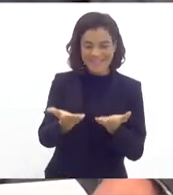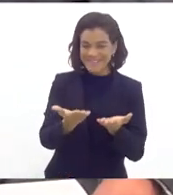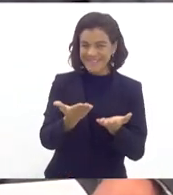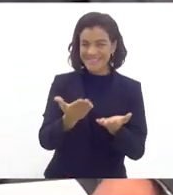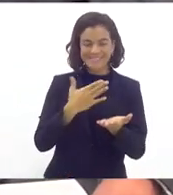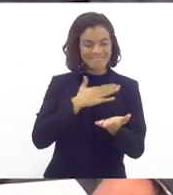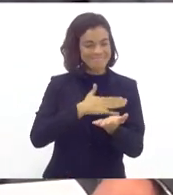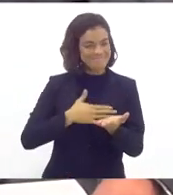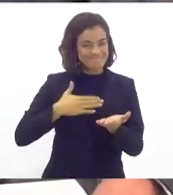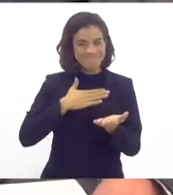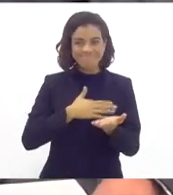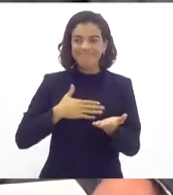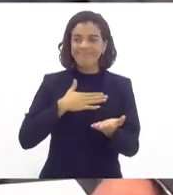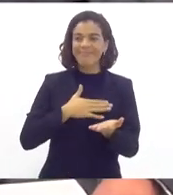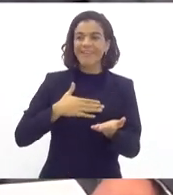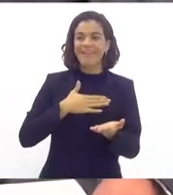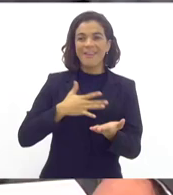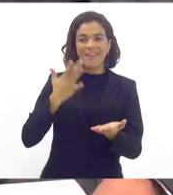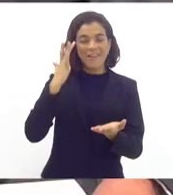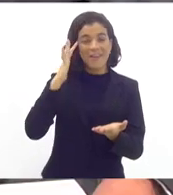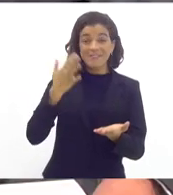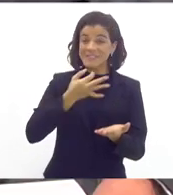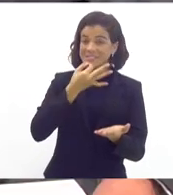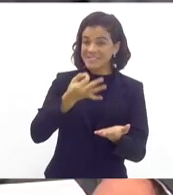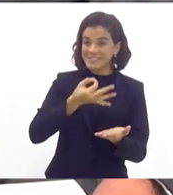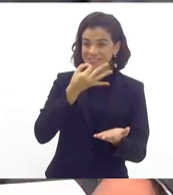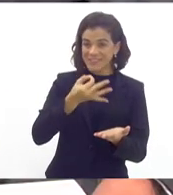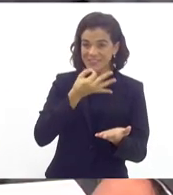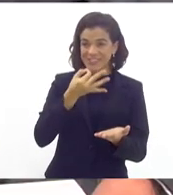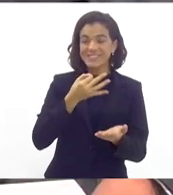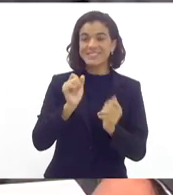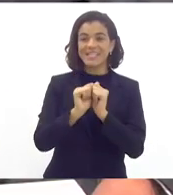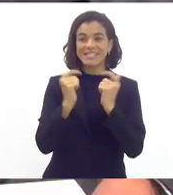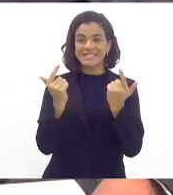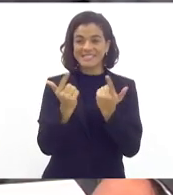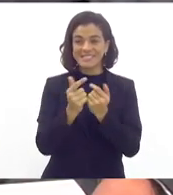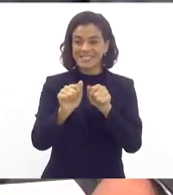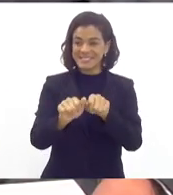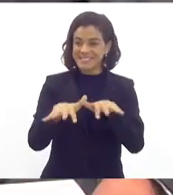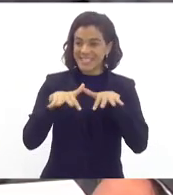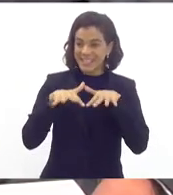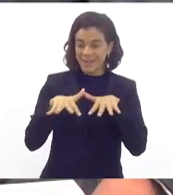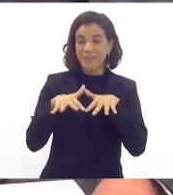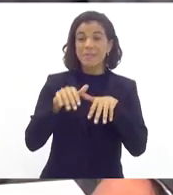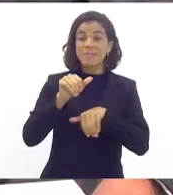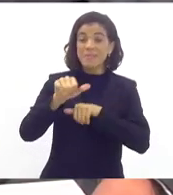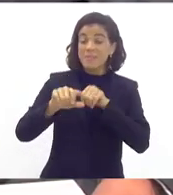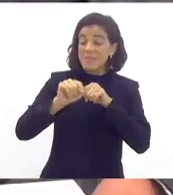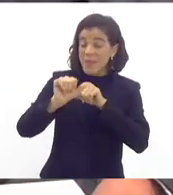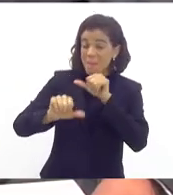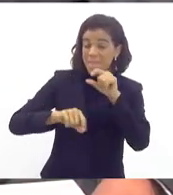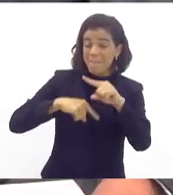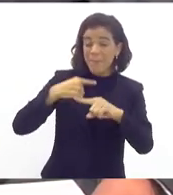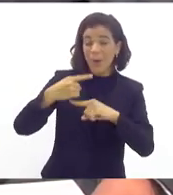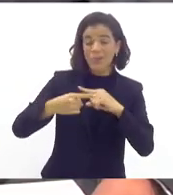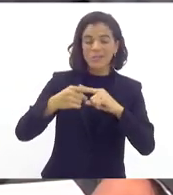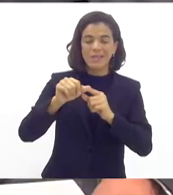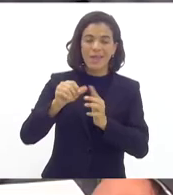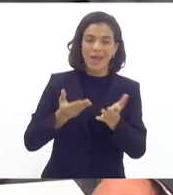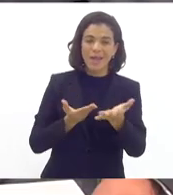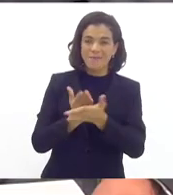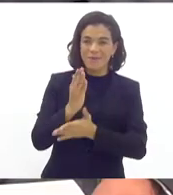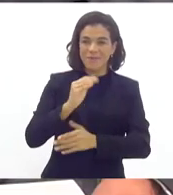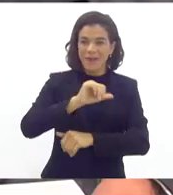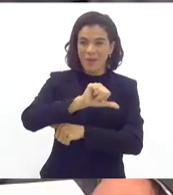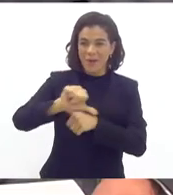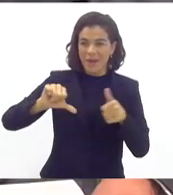muito. Acho que a gente vai ter que sugerir que na Assembleia Legislativa, depois de aprovar a reforma, nós temos uma escola